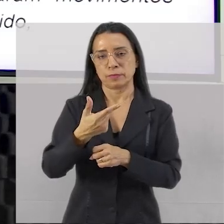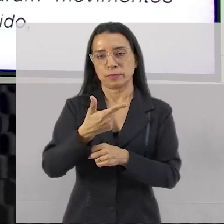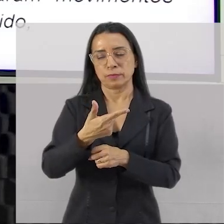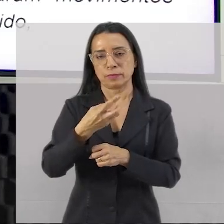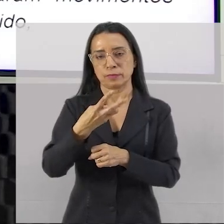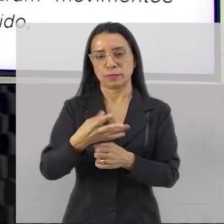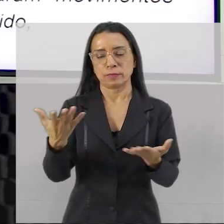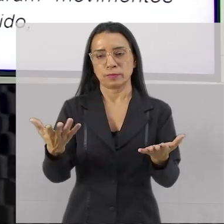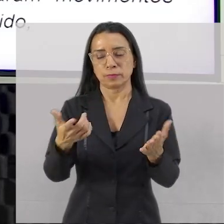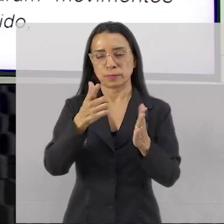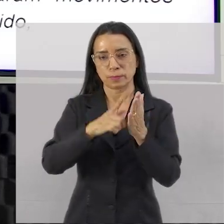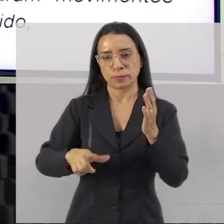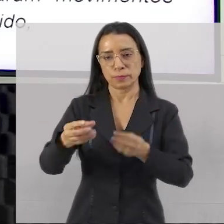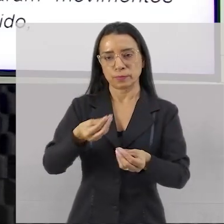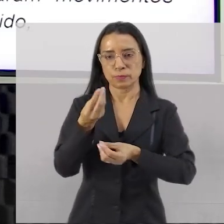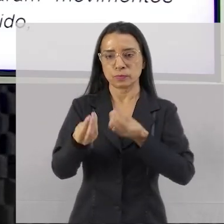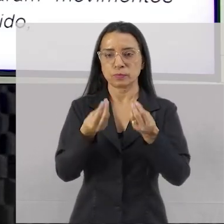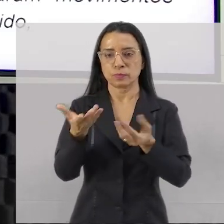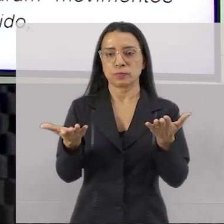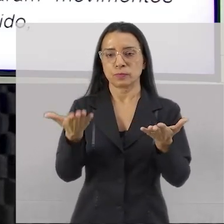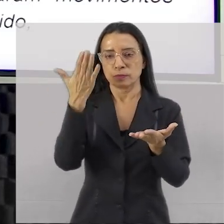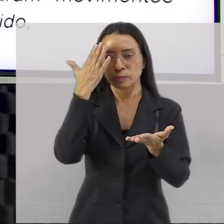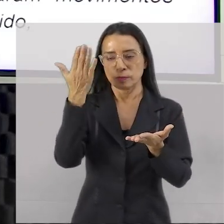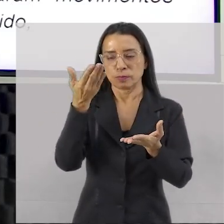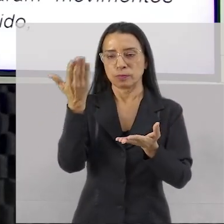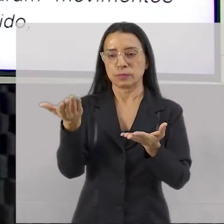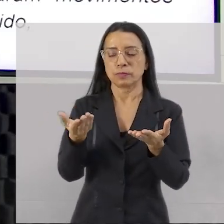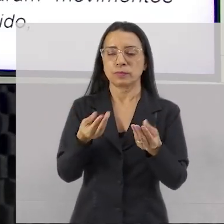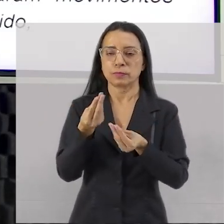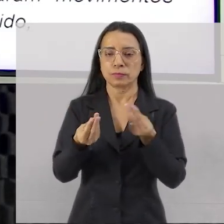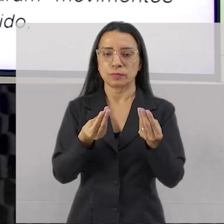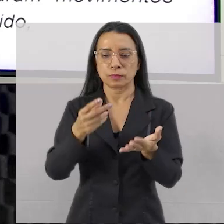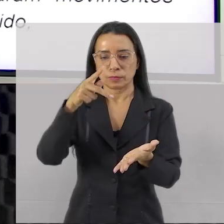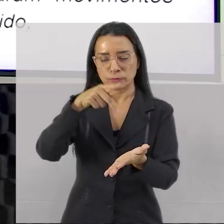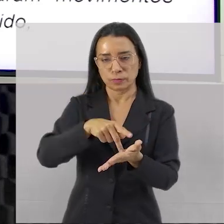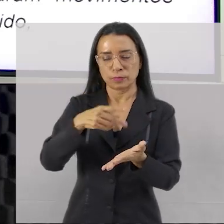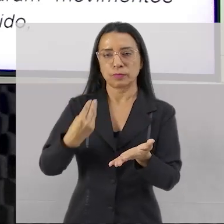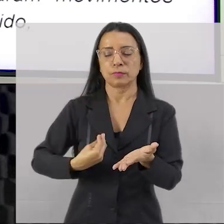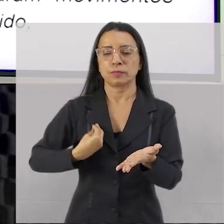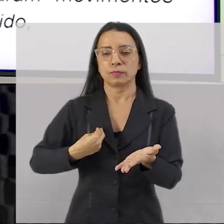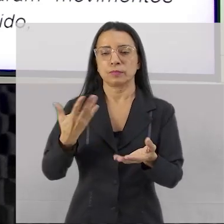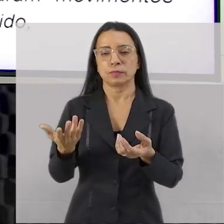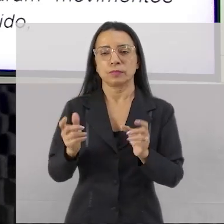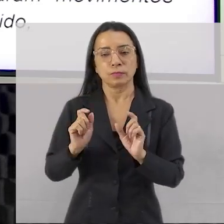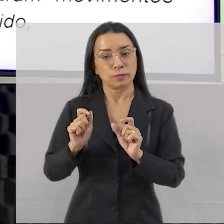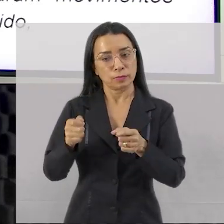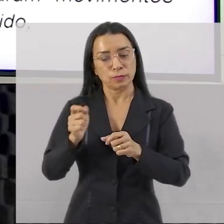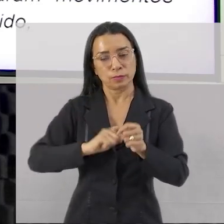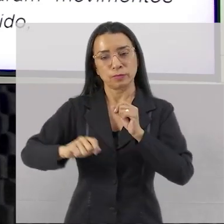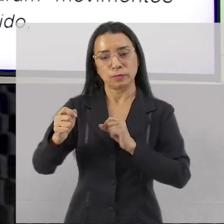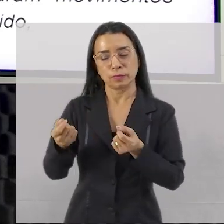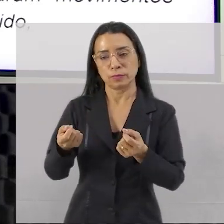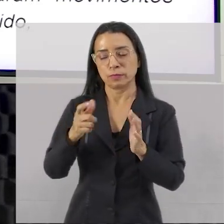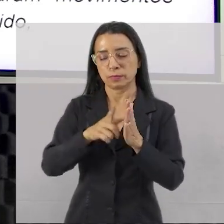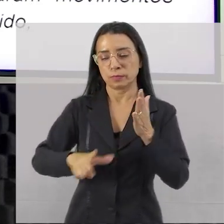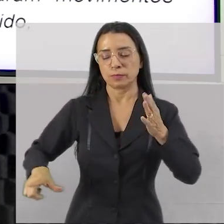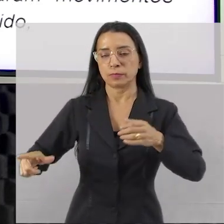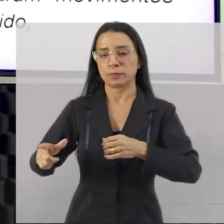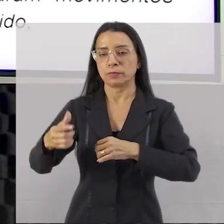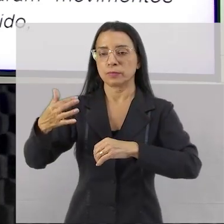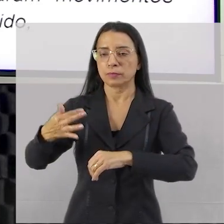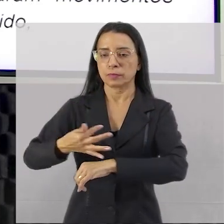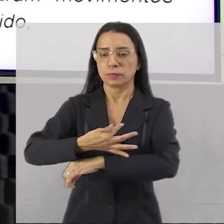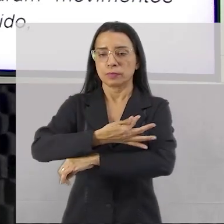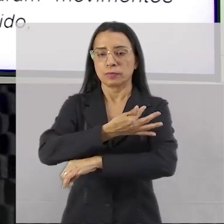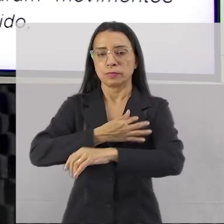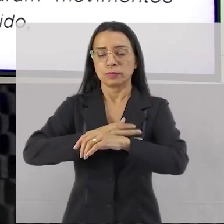2023. A literatura como forma de compreensão da realidade. É possível que a literatura de ficção nos ajude na compreensão da